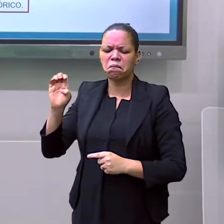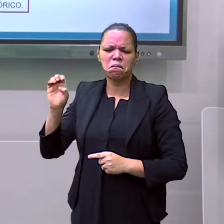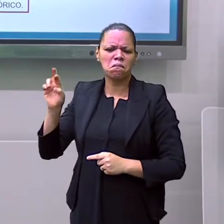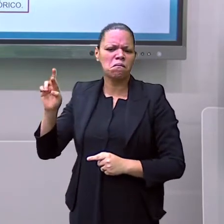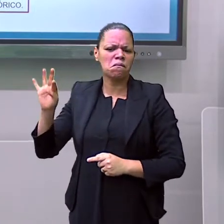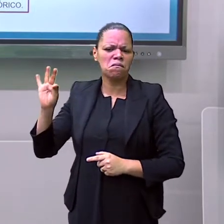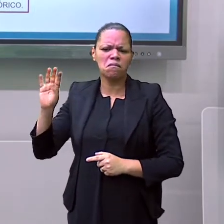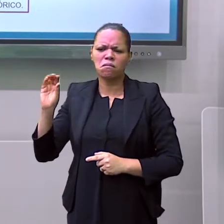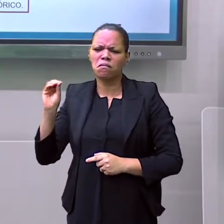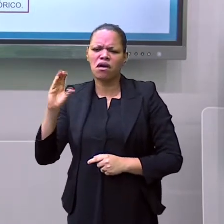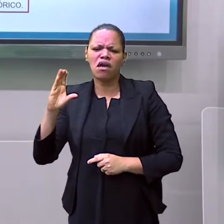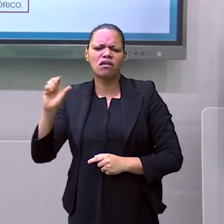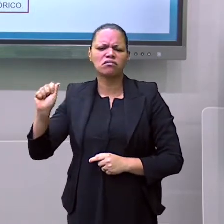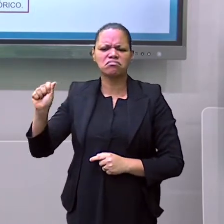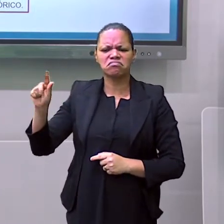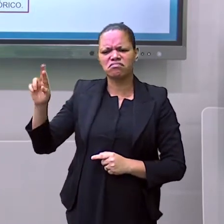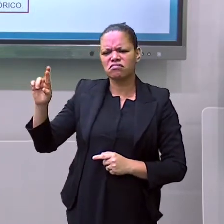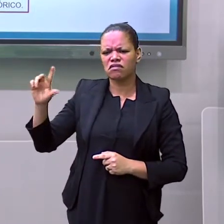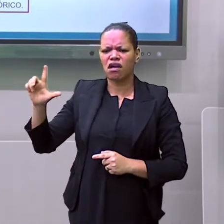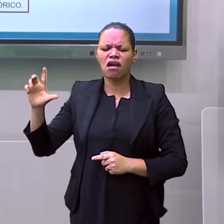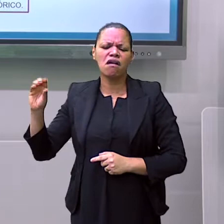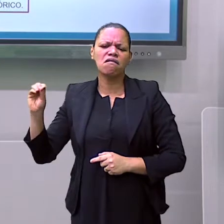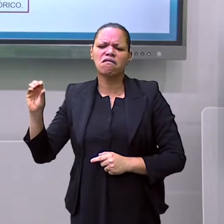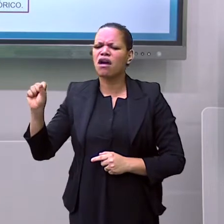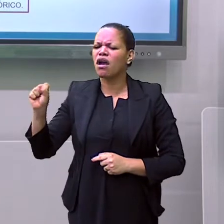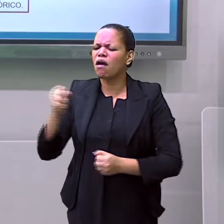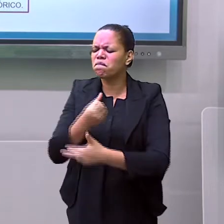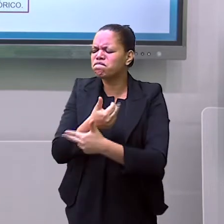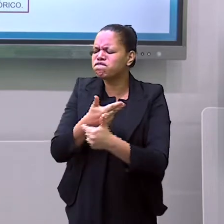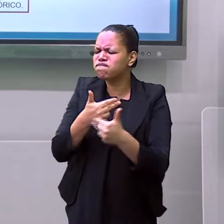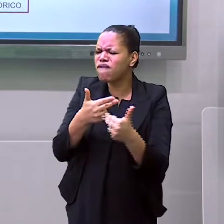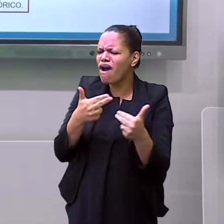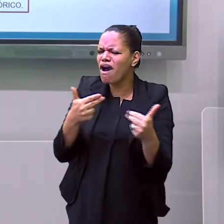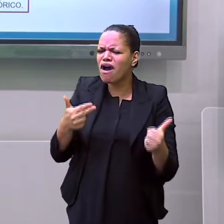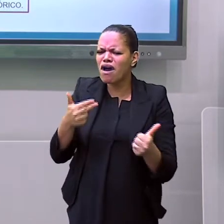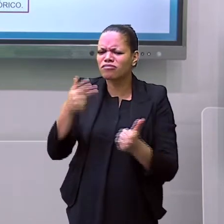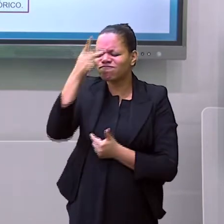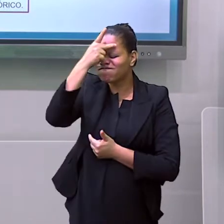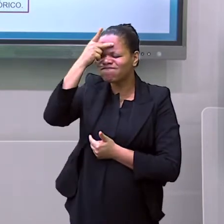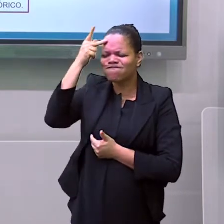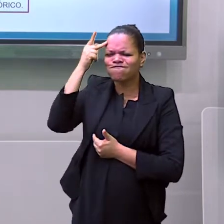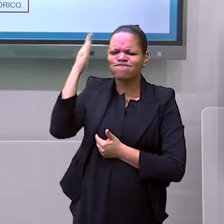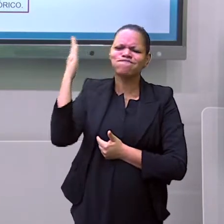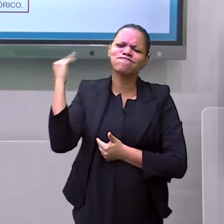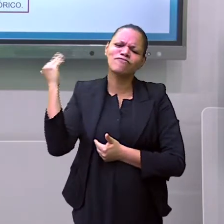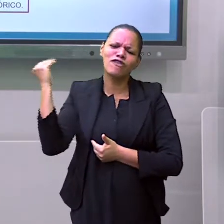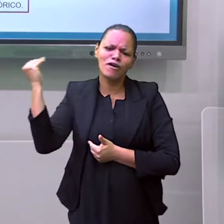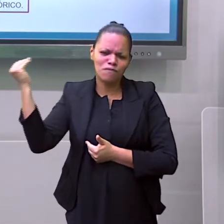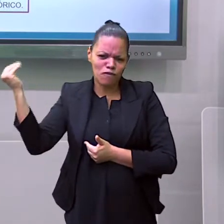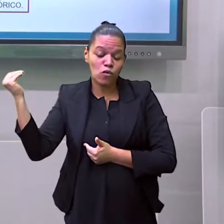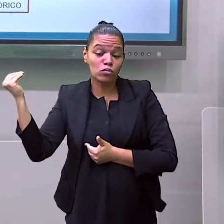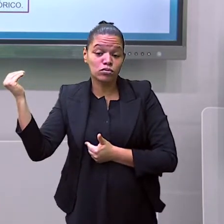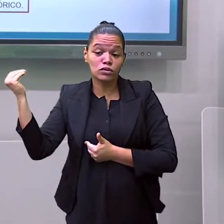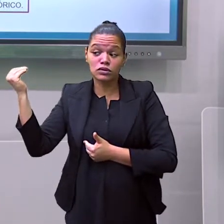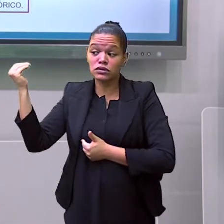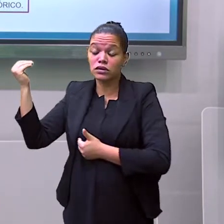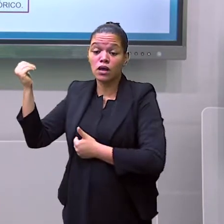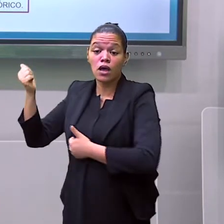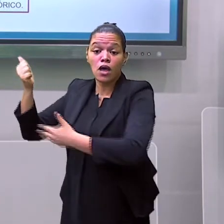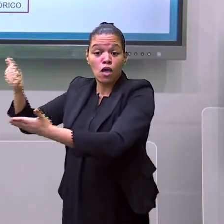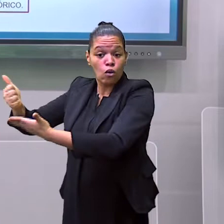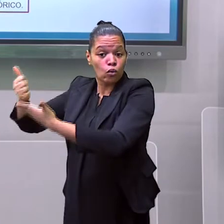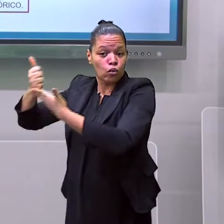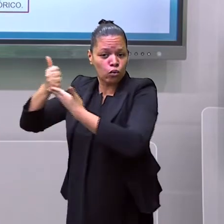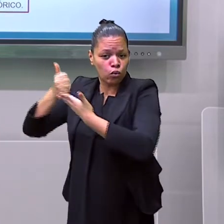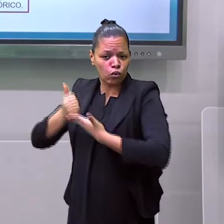tantos outros. Foram experiências sociais e musicais que deram, à década de 60, uma